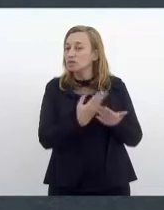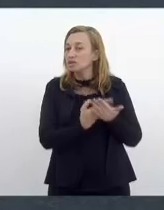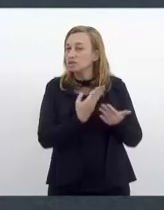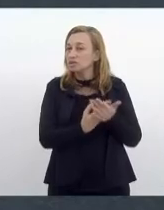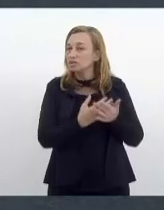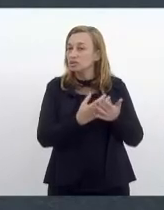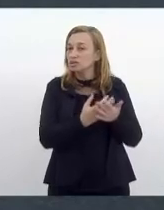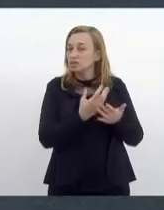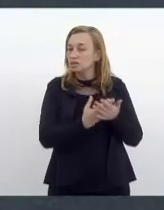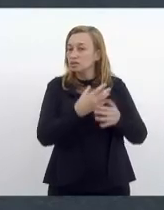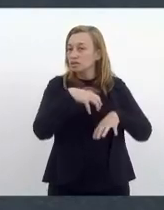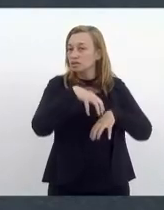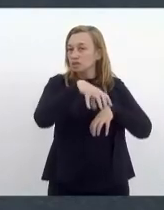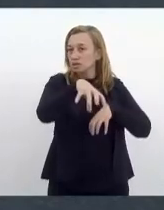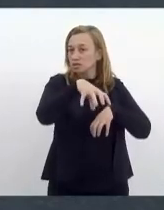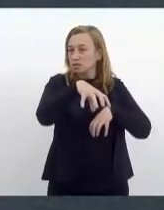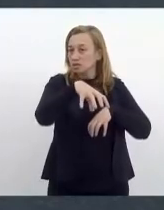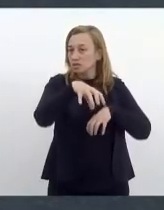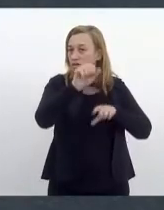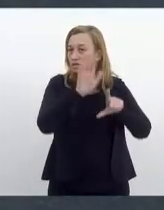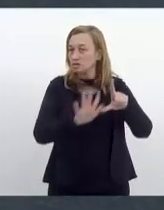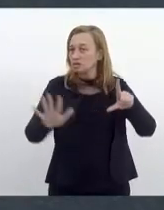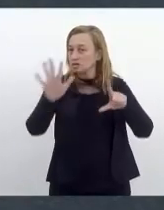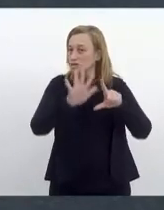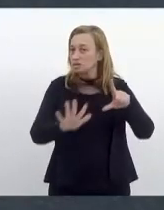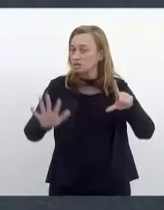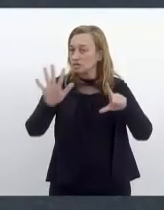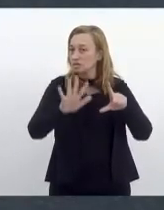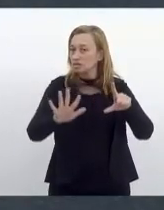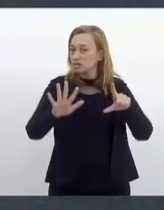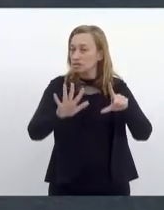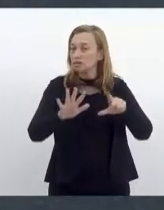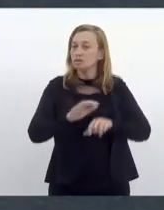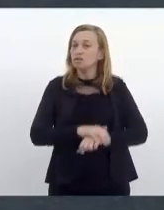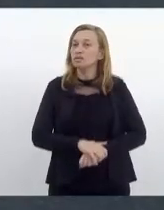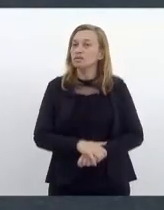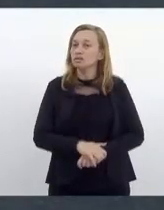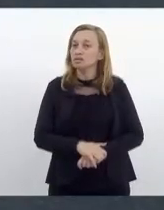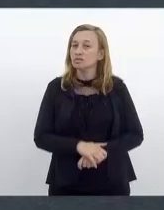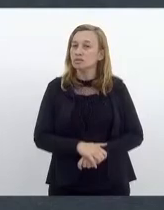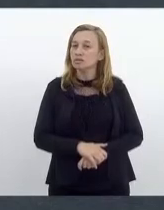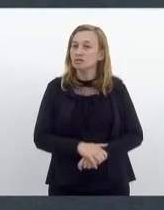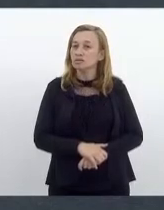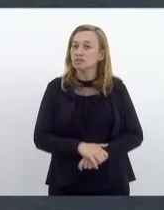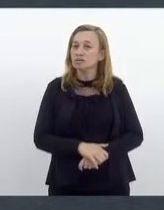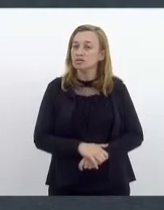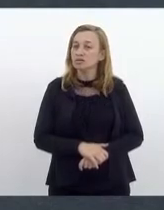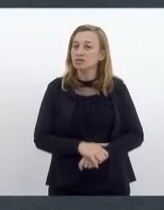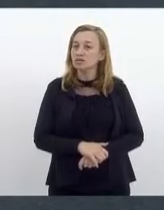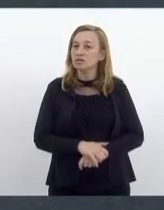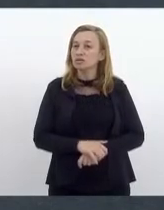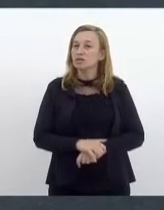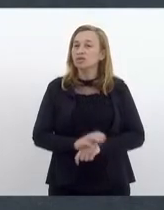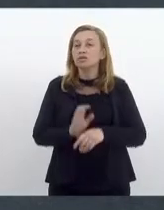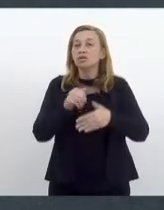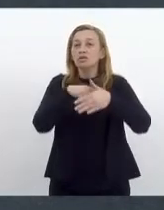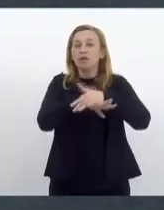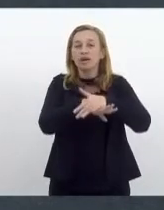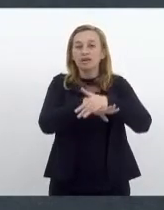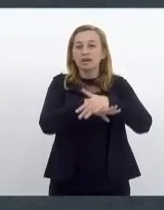online, as aulas que são dadas através das plataformas remotas, sejam arquivadas para